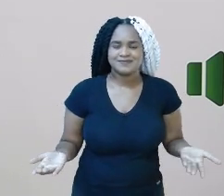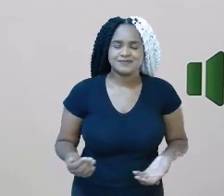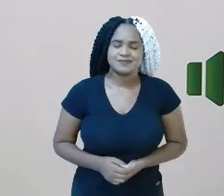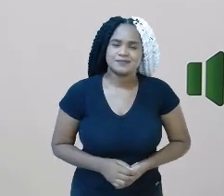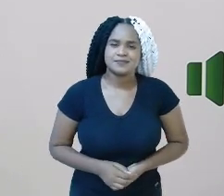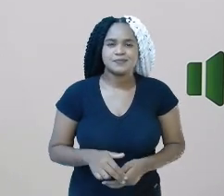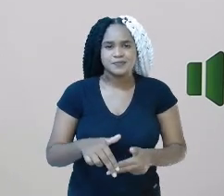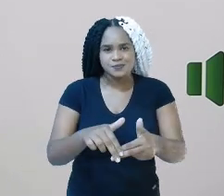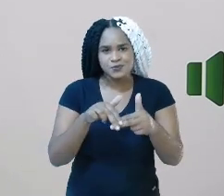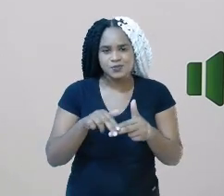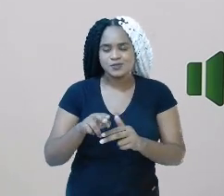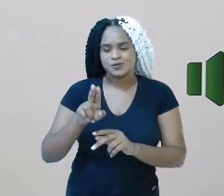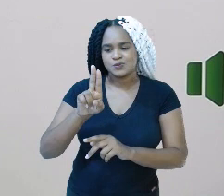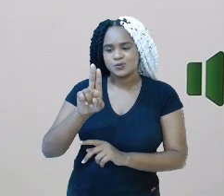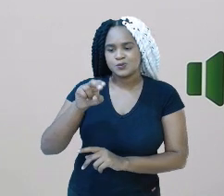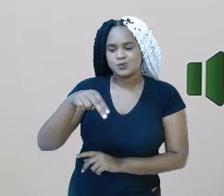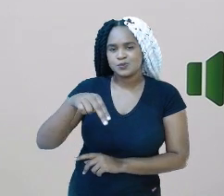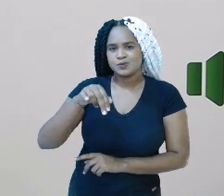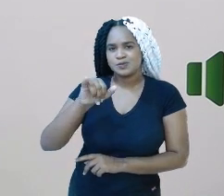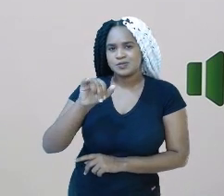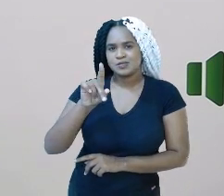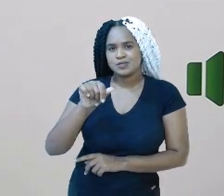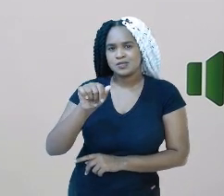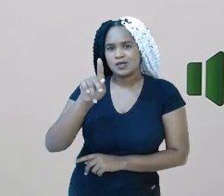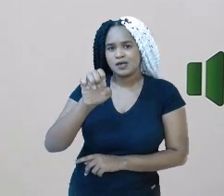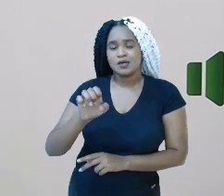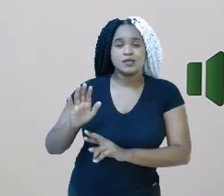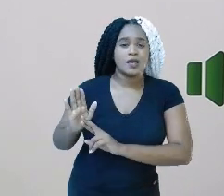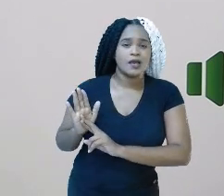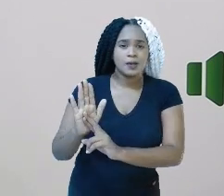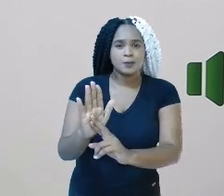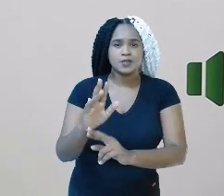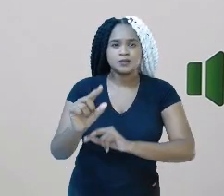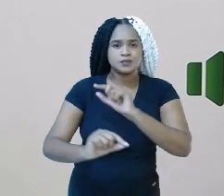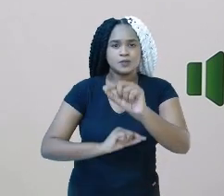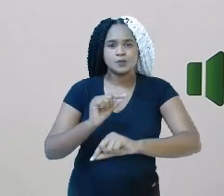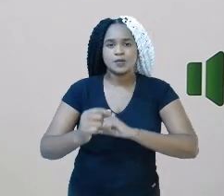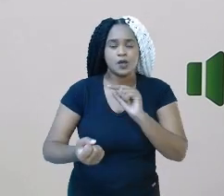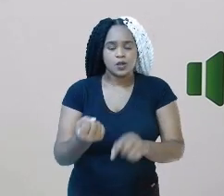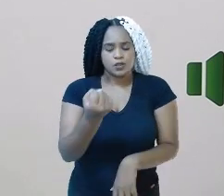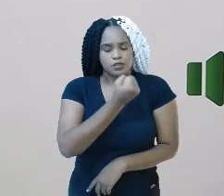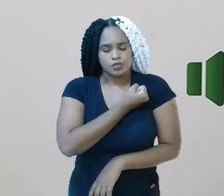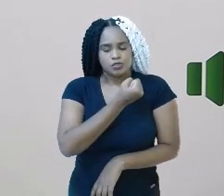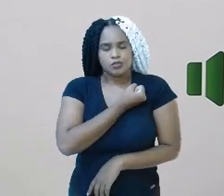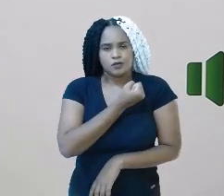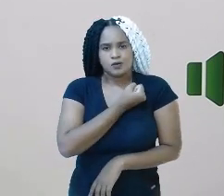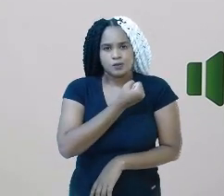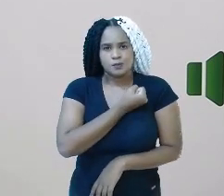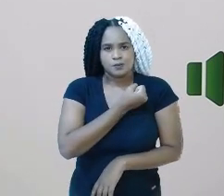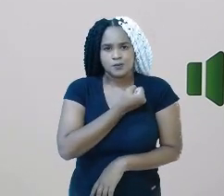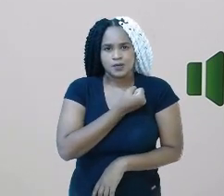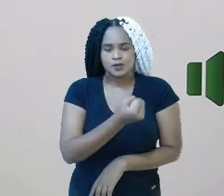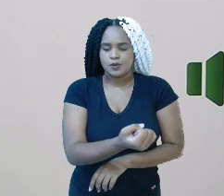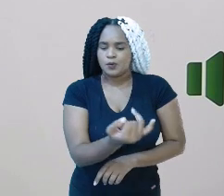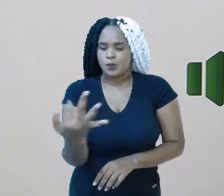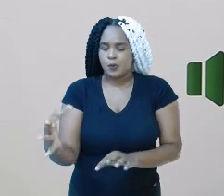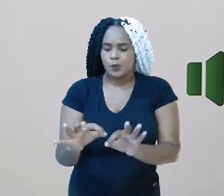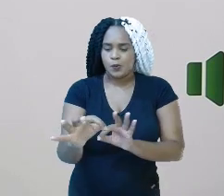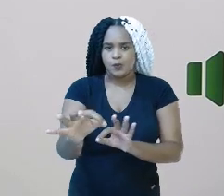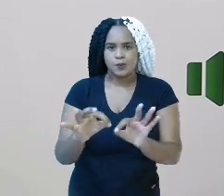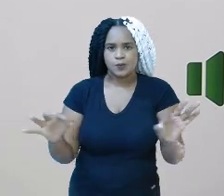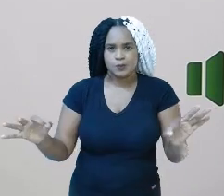isso que servem as unidades de medida, é para representar numericamente o que eu vou medir,